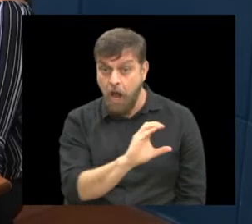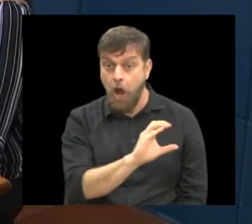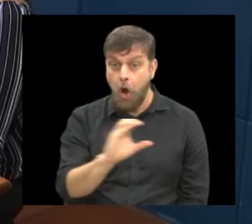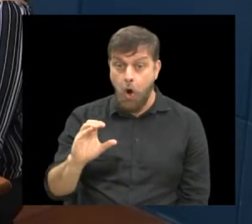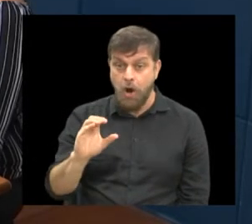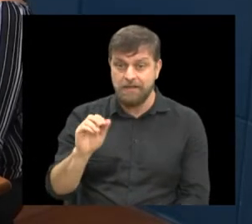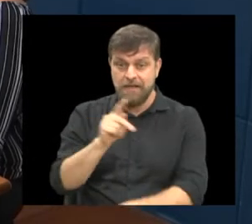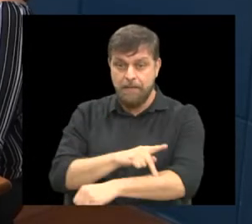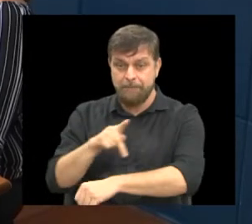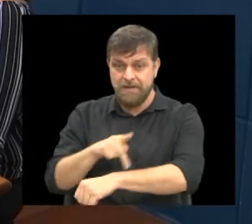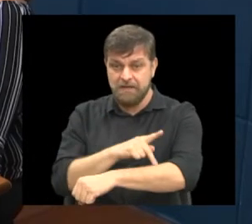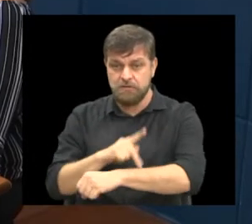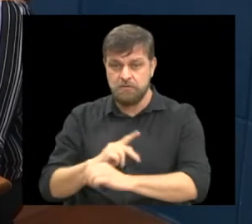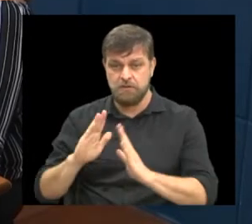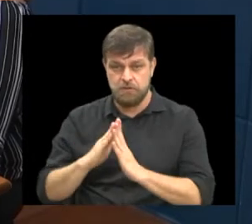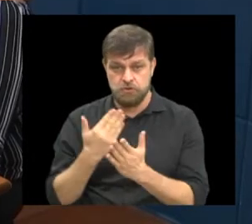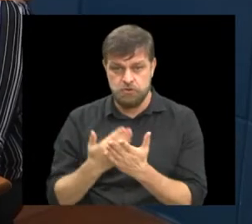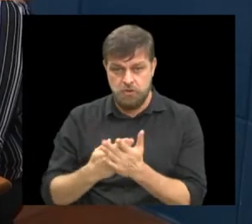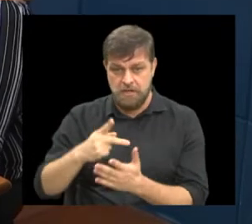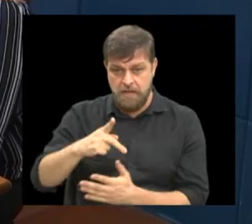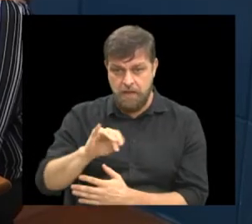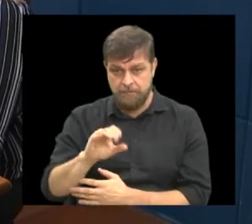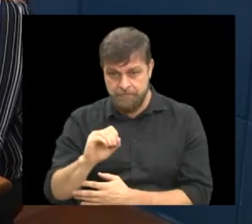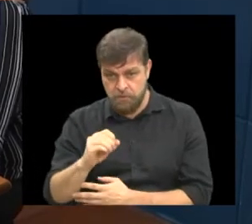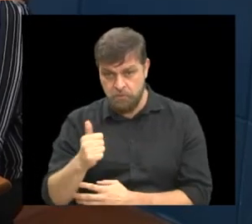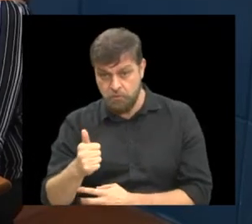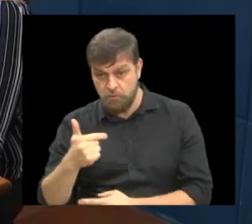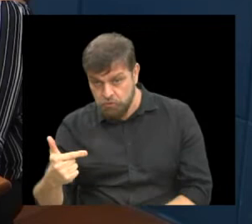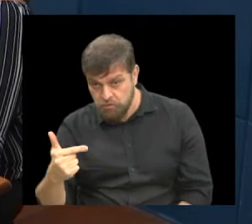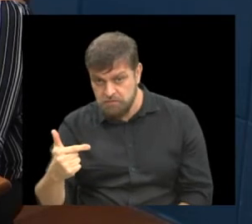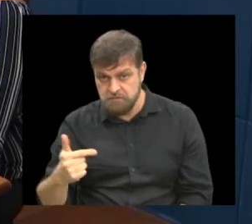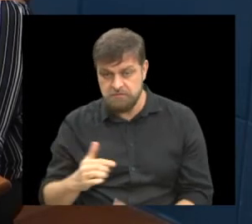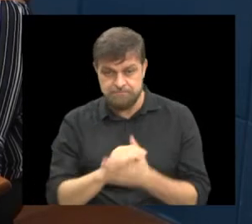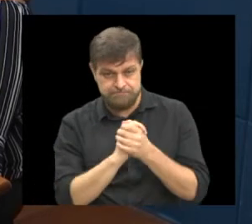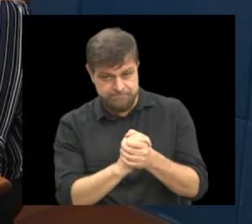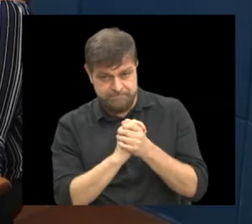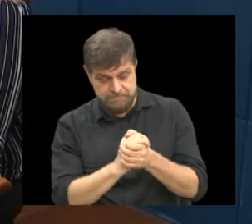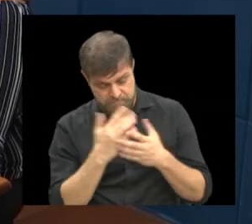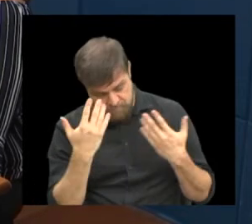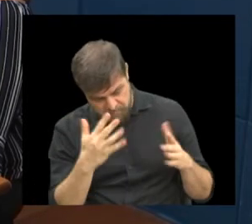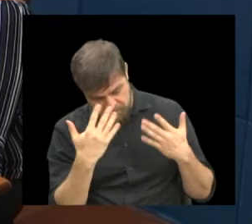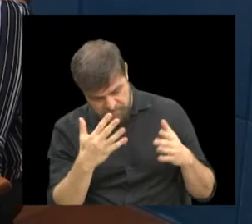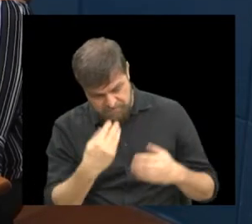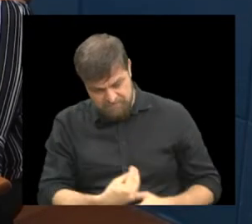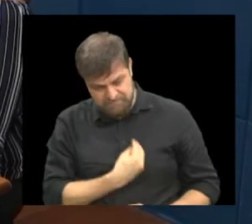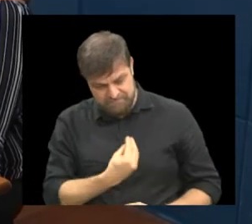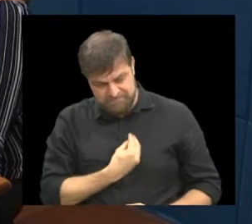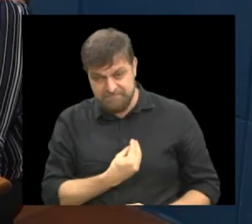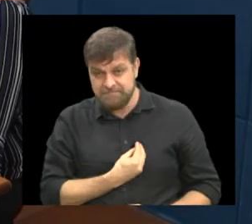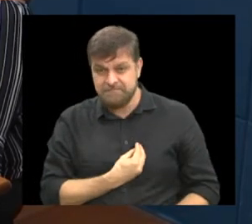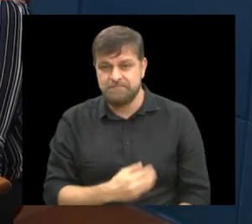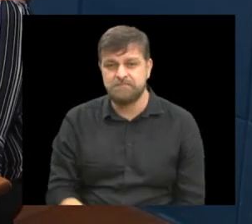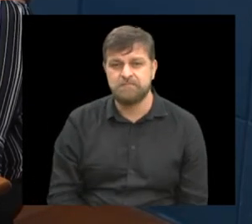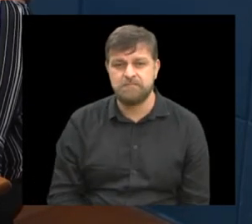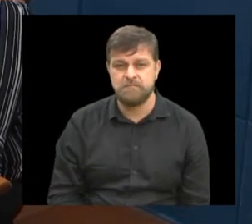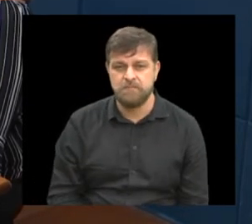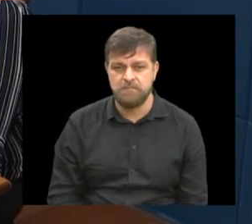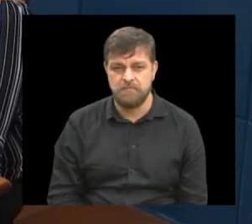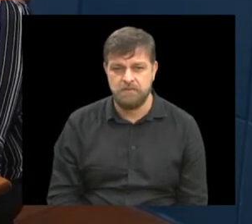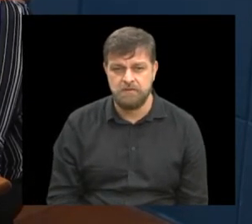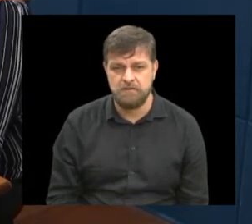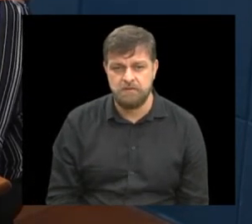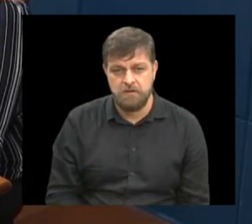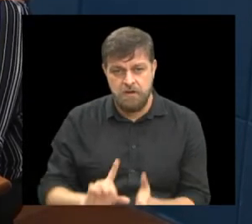coordenadora pedagógica do Colégio Pio XII. Parabéns e obrigado por estar nos prestigiando mais uma vez aqui.